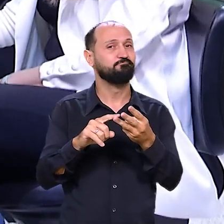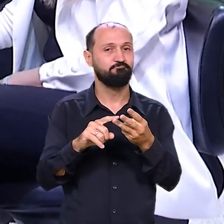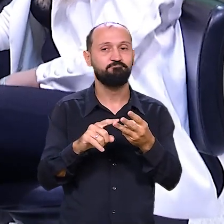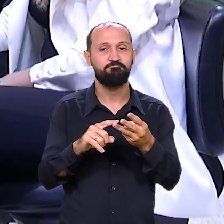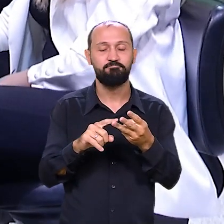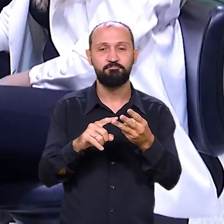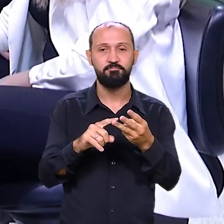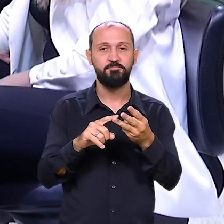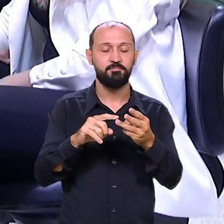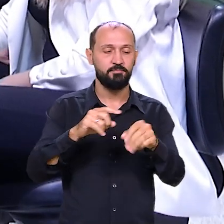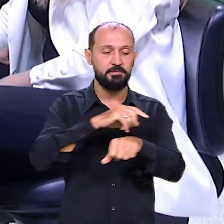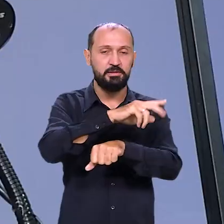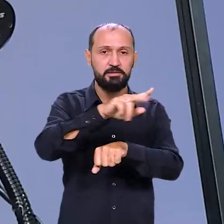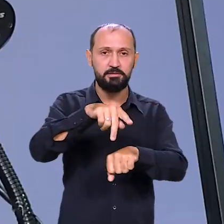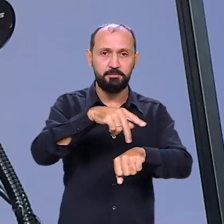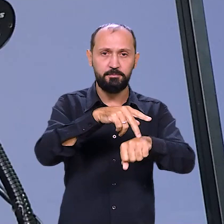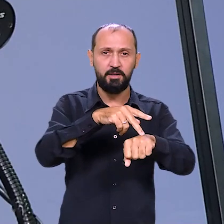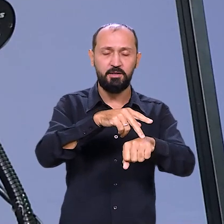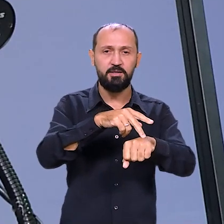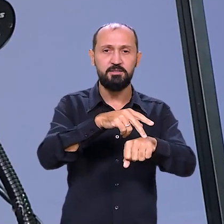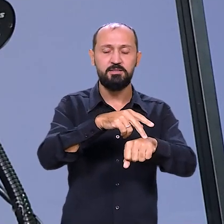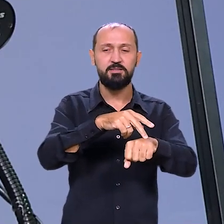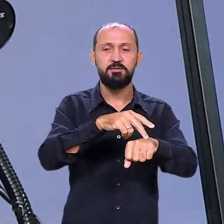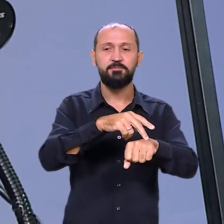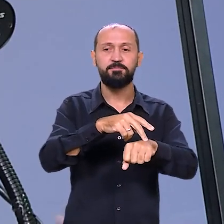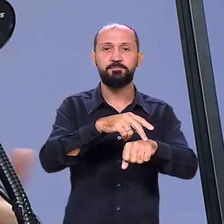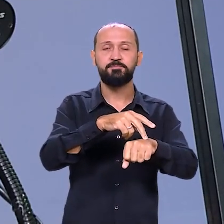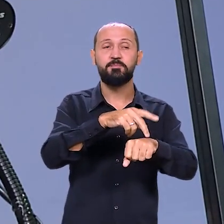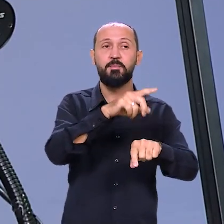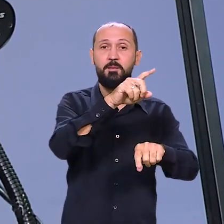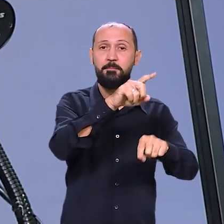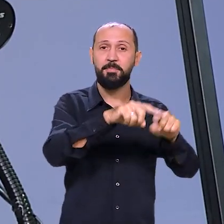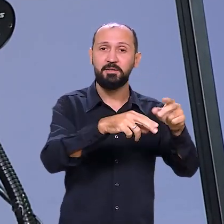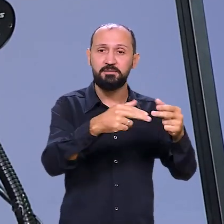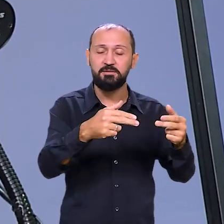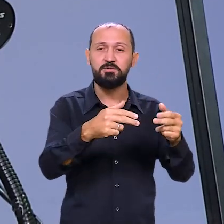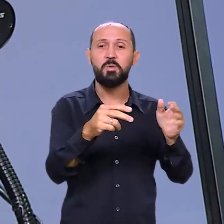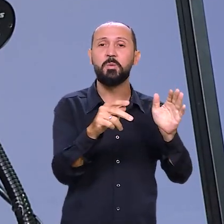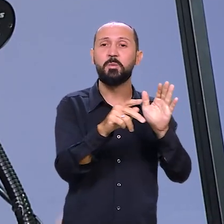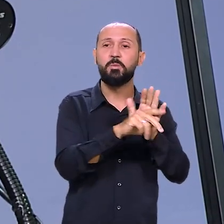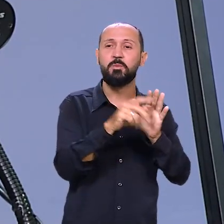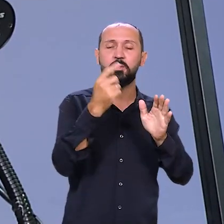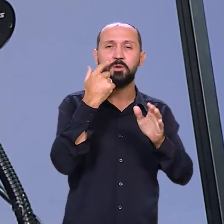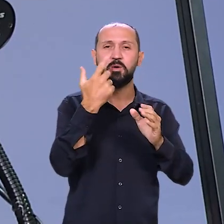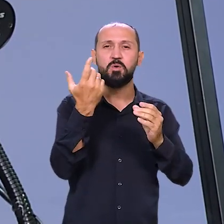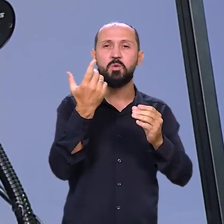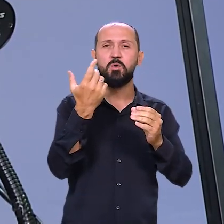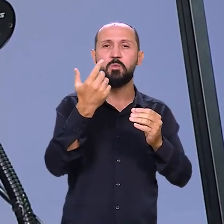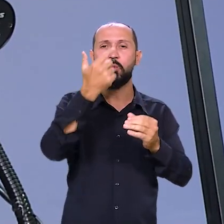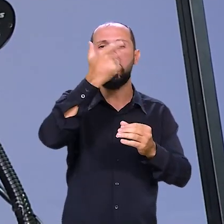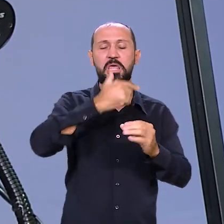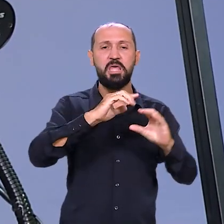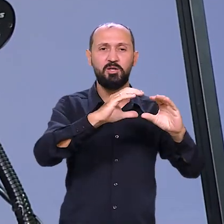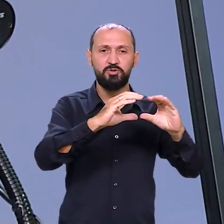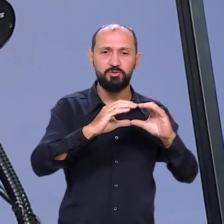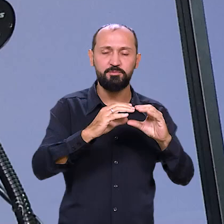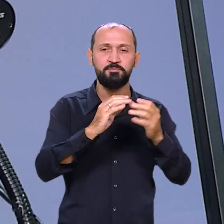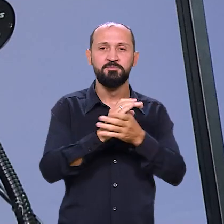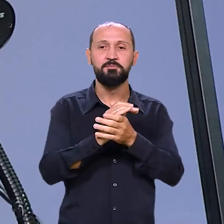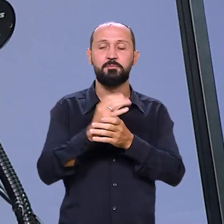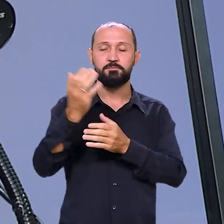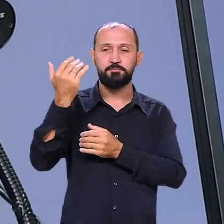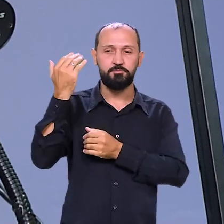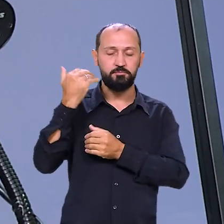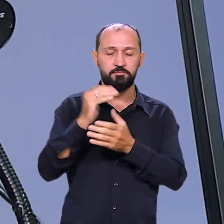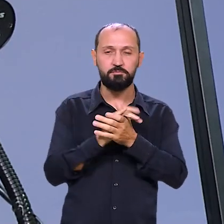Esses países acabam vindo produtos como mussarela, por exemplo,